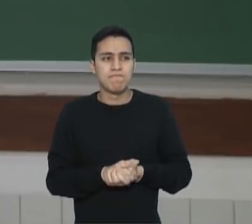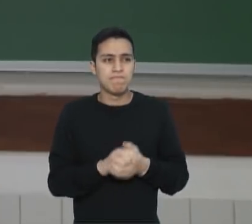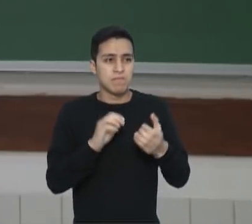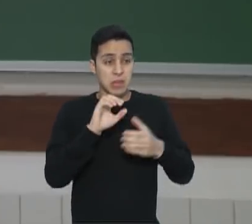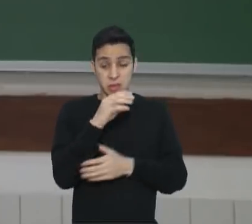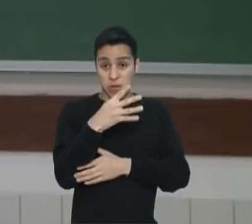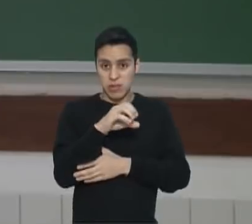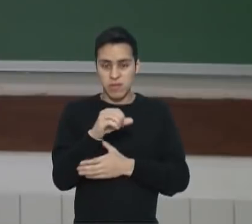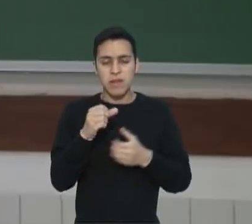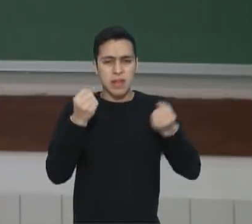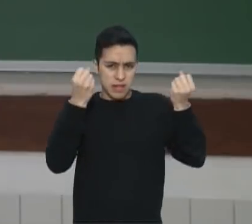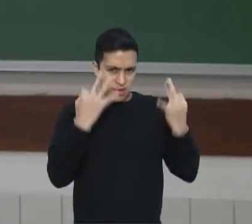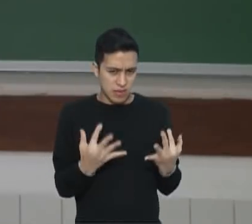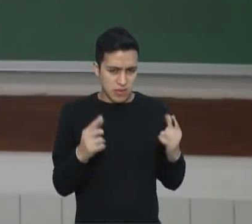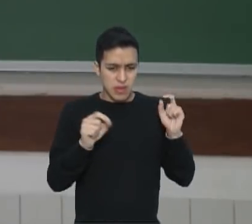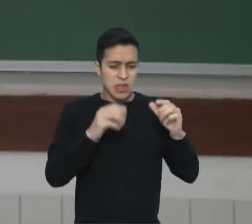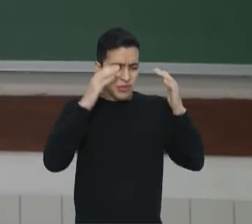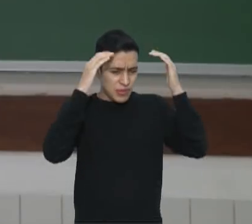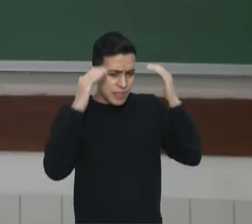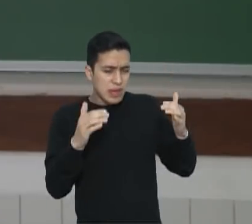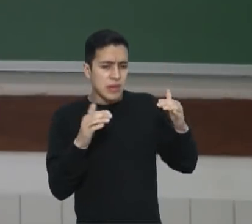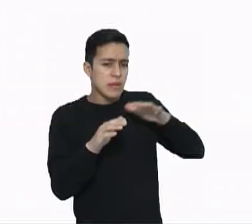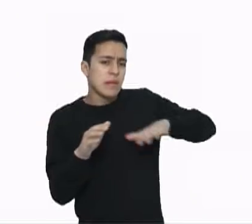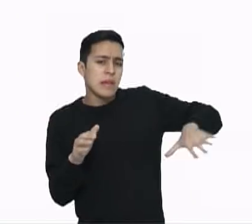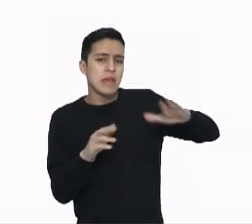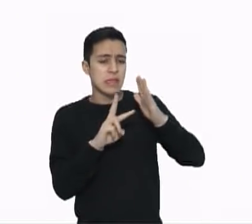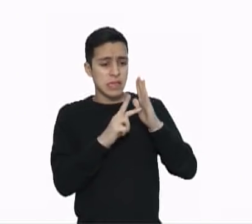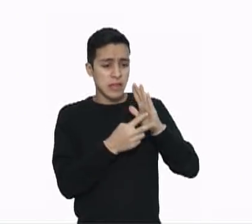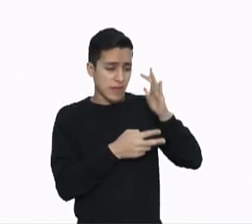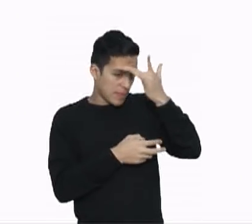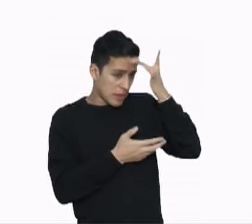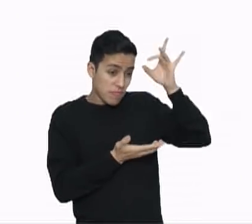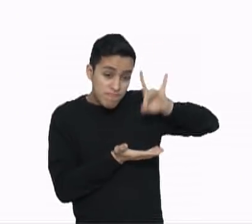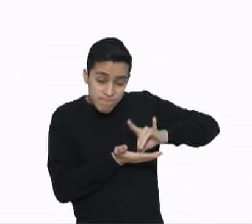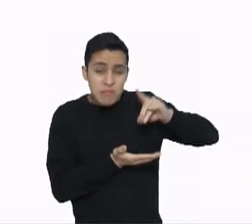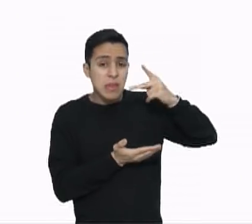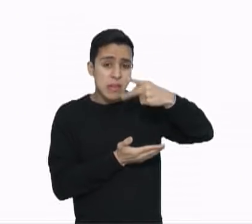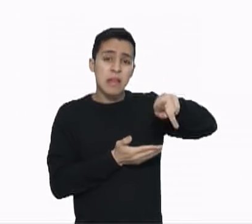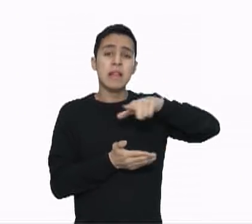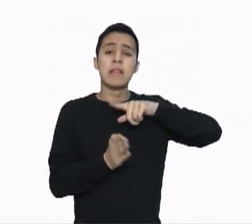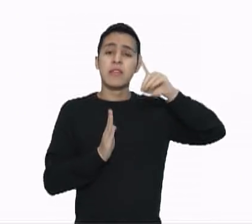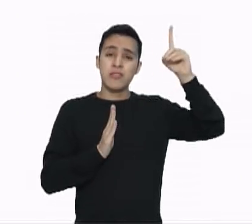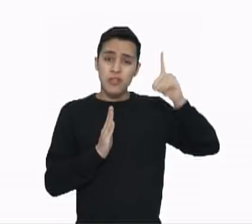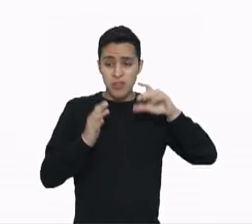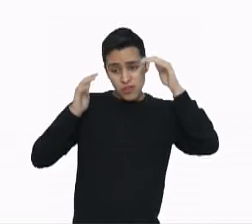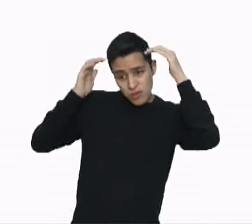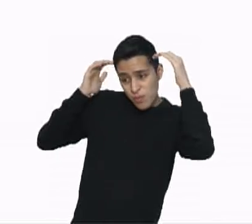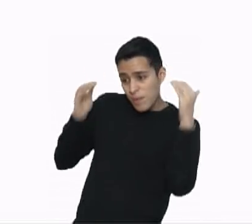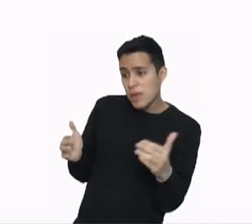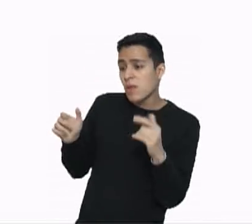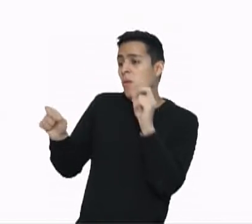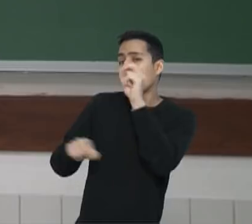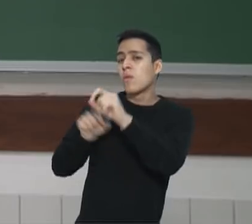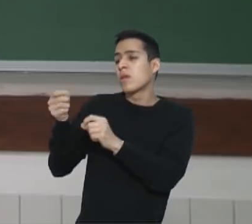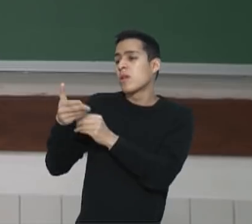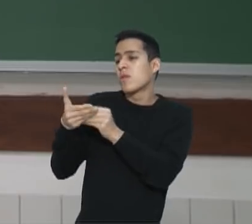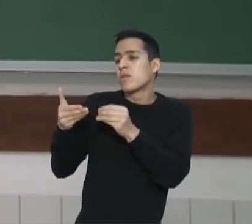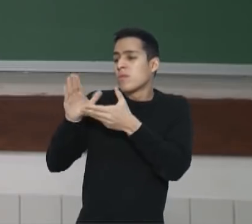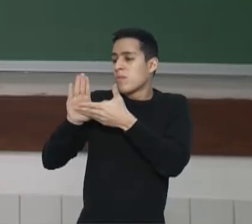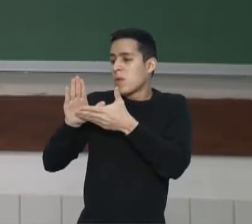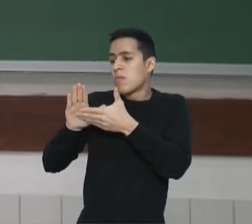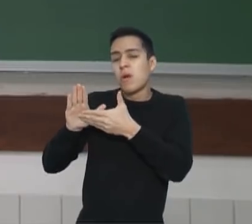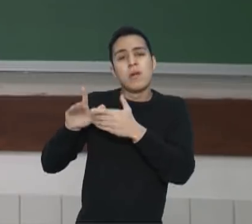a desobediência civil é o direito legítimo que o cidadão tem de desobedecer aquilo que o Estado propõe